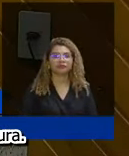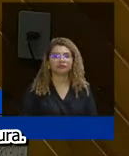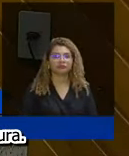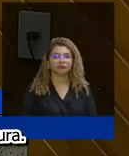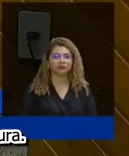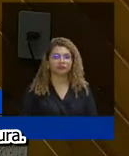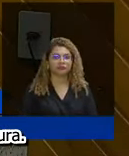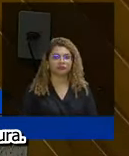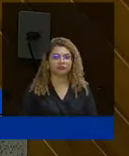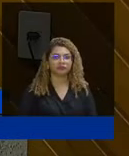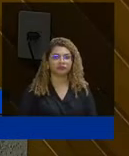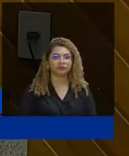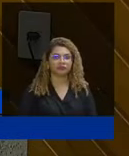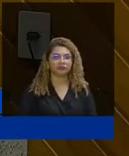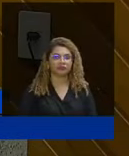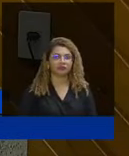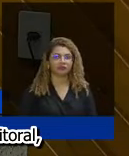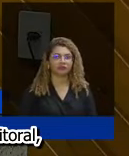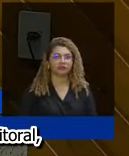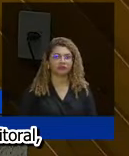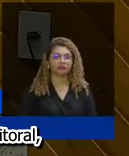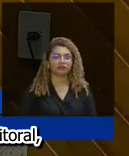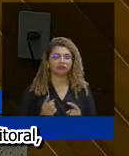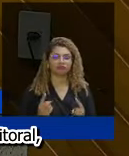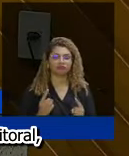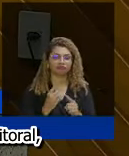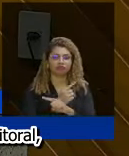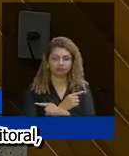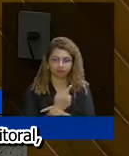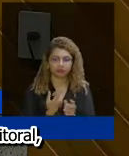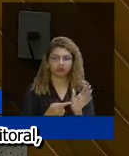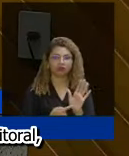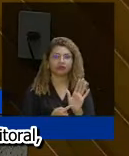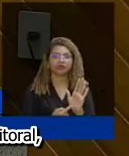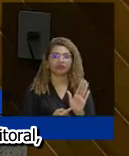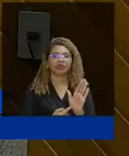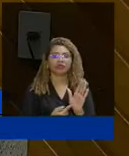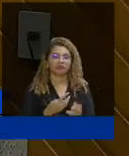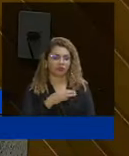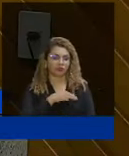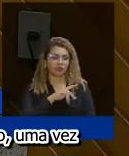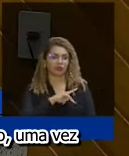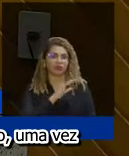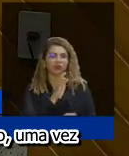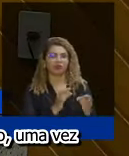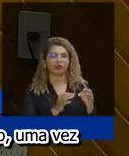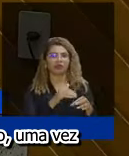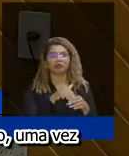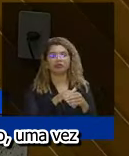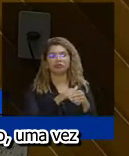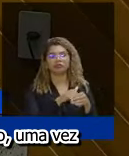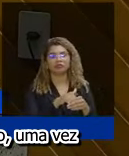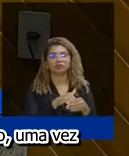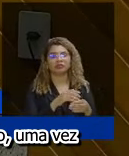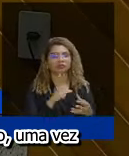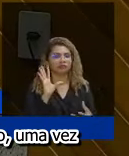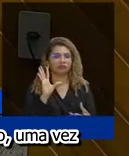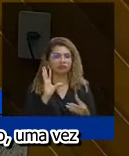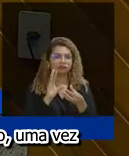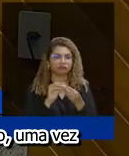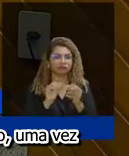do registro de candidatura. Contra razões apresentadas pela Promotoria Eleitoral, na qual requer, resumidamente,